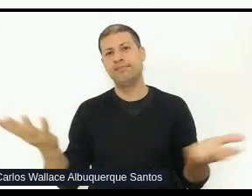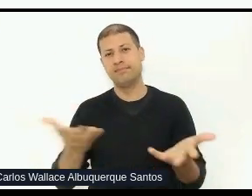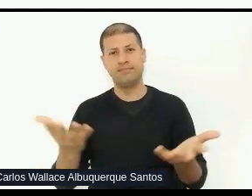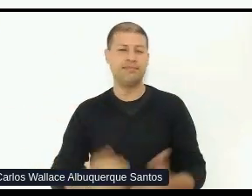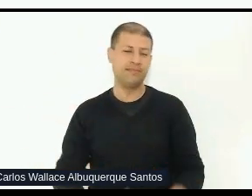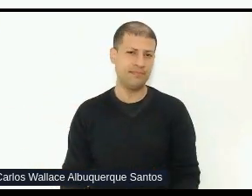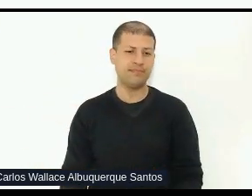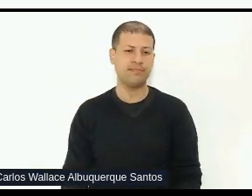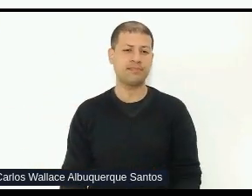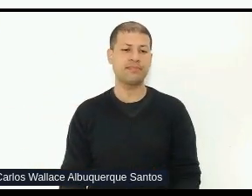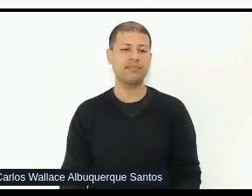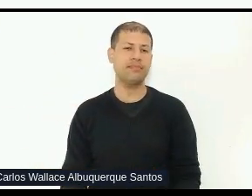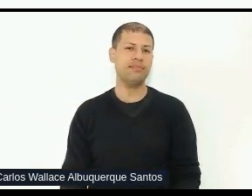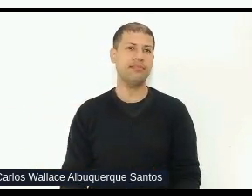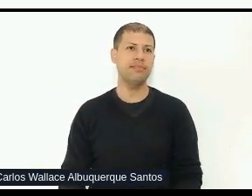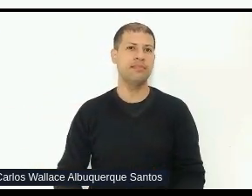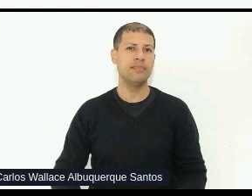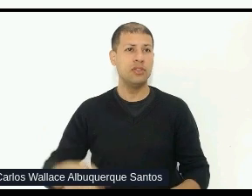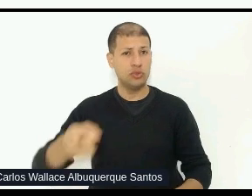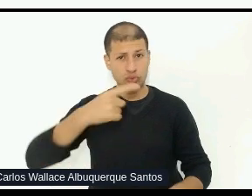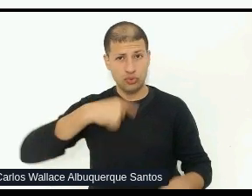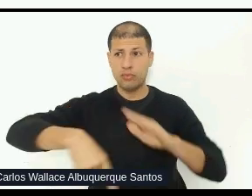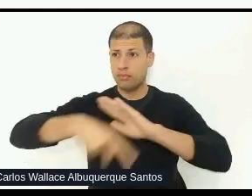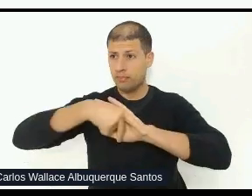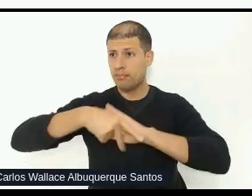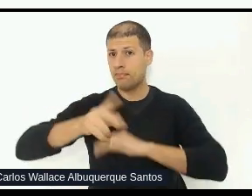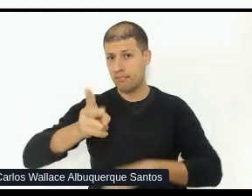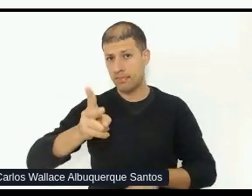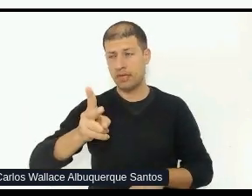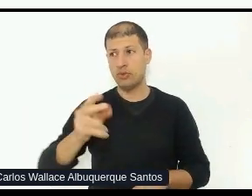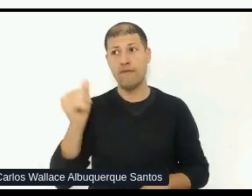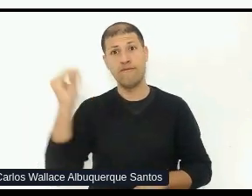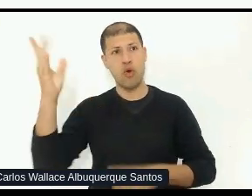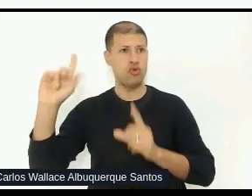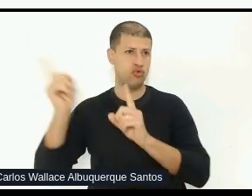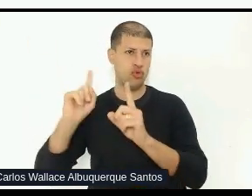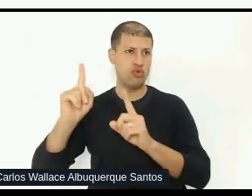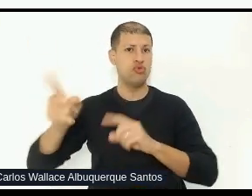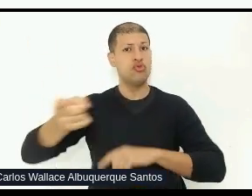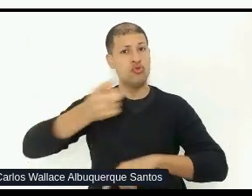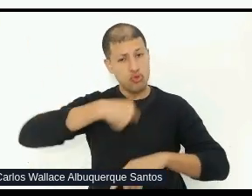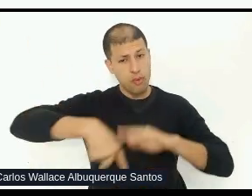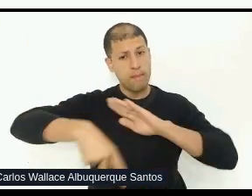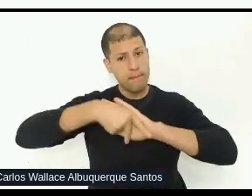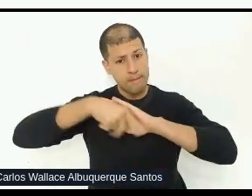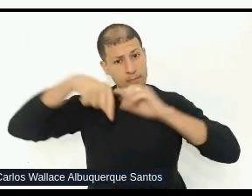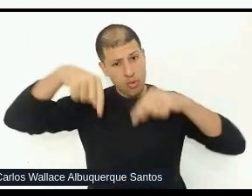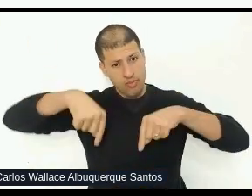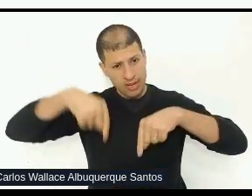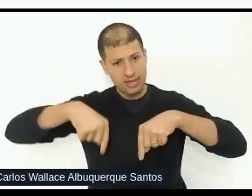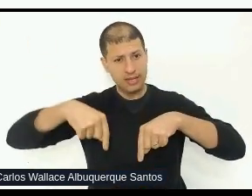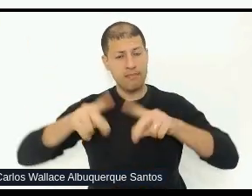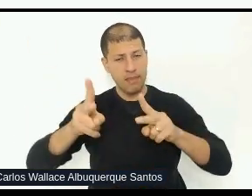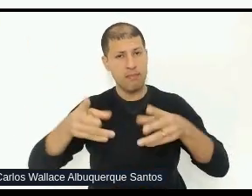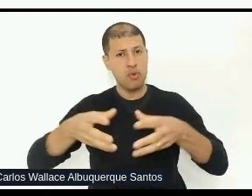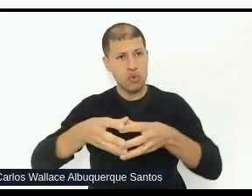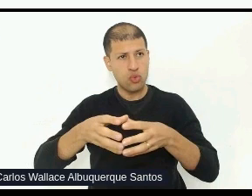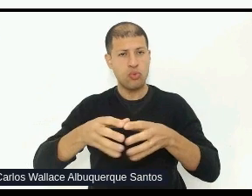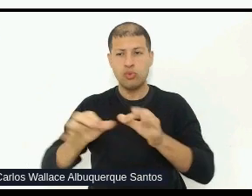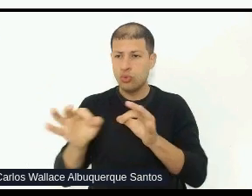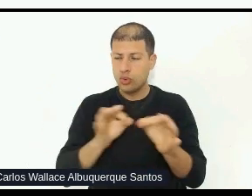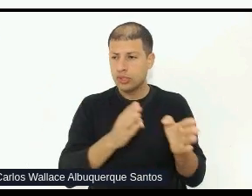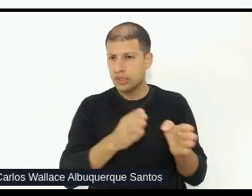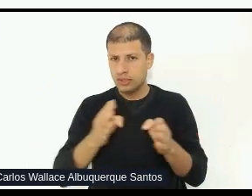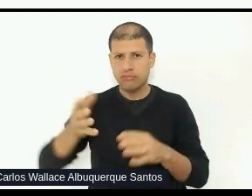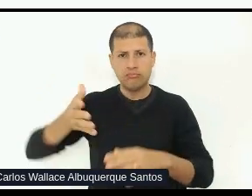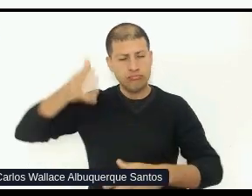Que vem de nós mesmos, não de algo de fora, tá? Vem de nós, né, que estamos nesse grupo, os organizadores, os